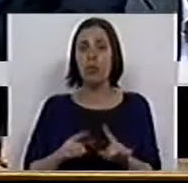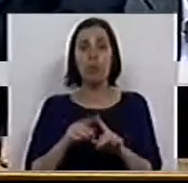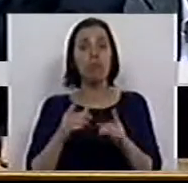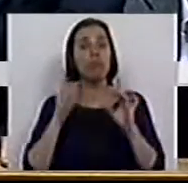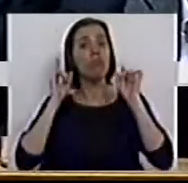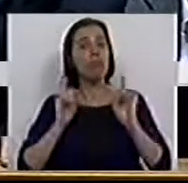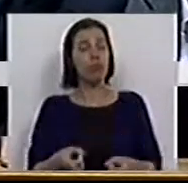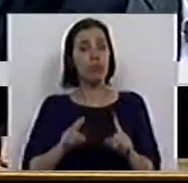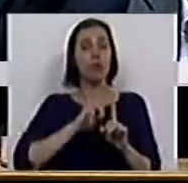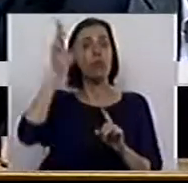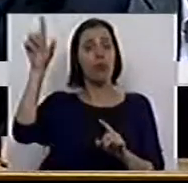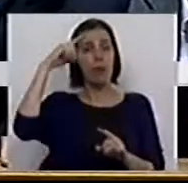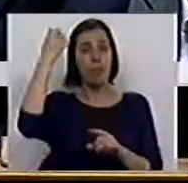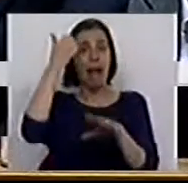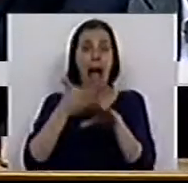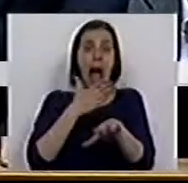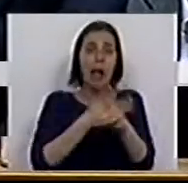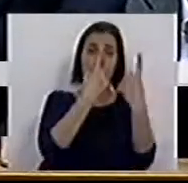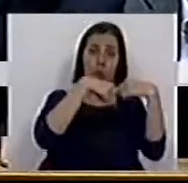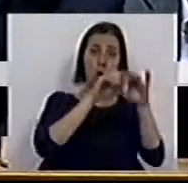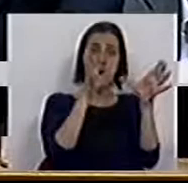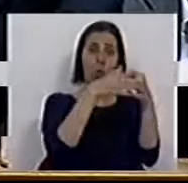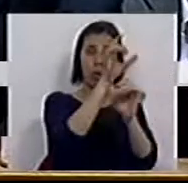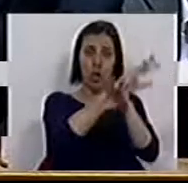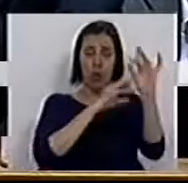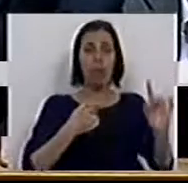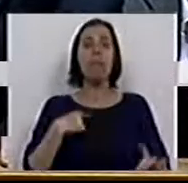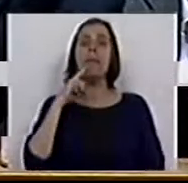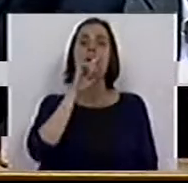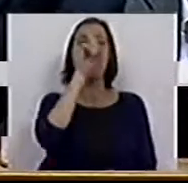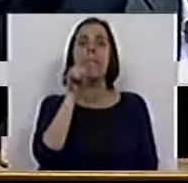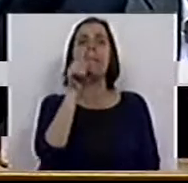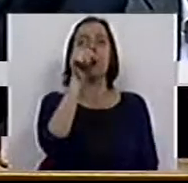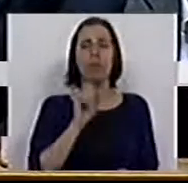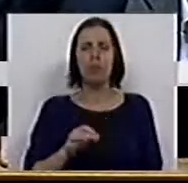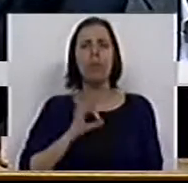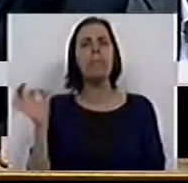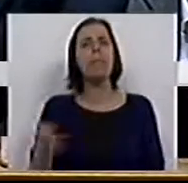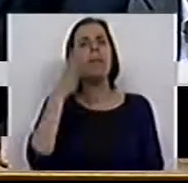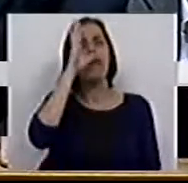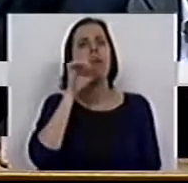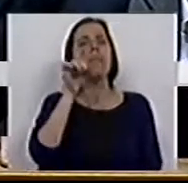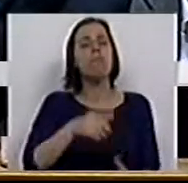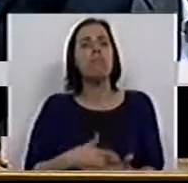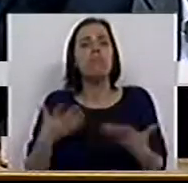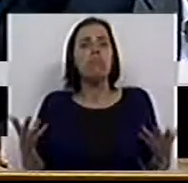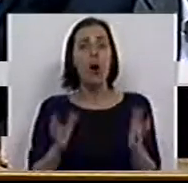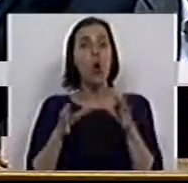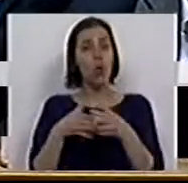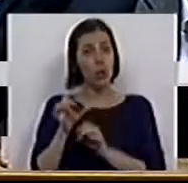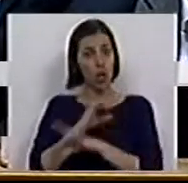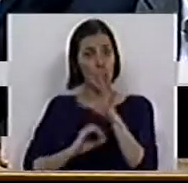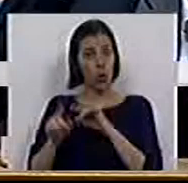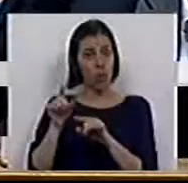que começou por ir a Berlim antes do Conselho Europeu, a pergunta que tenho para lhe fazer é: Sr. Primeiro-Ministro, afinal o Conselho